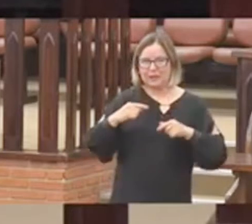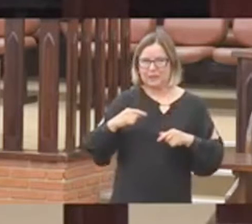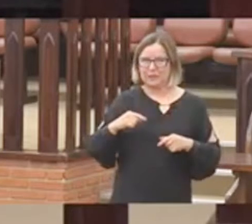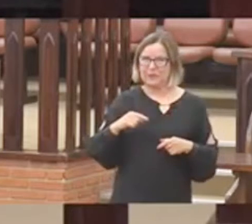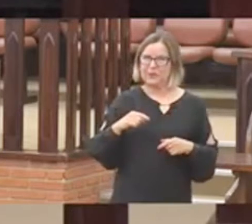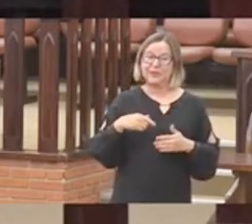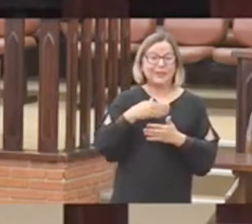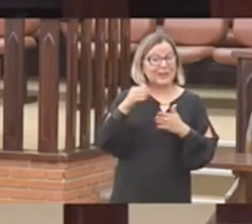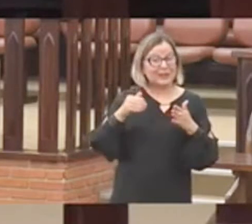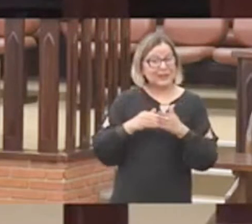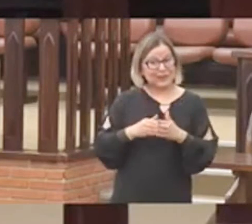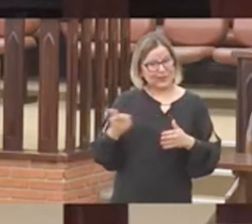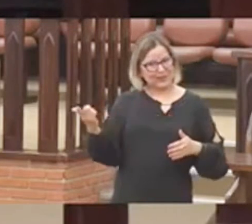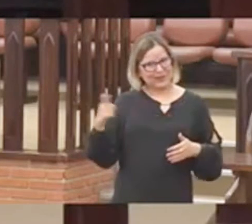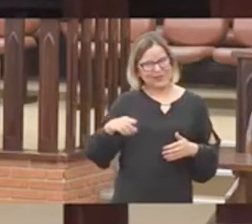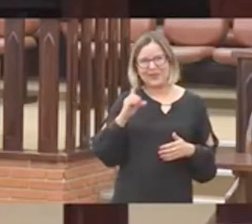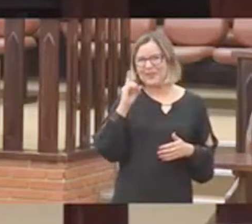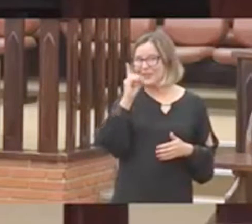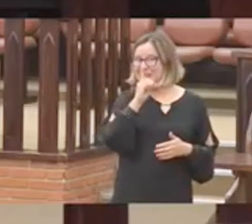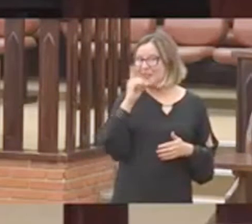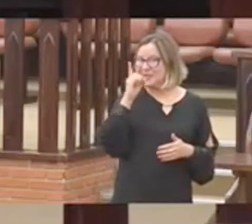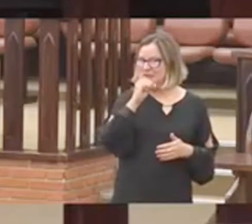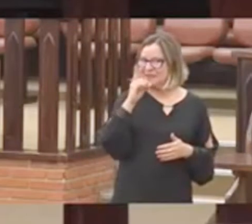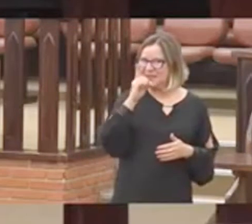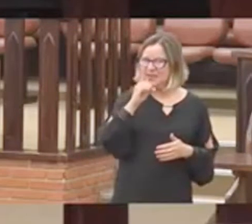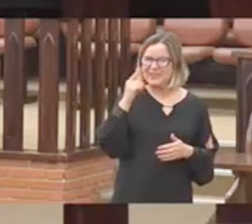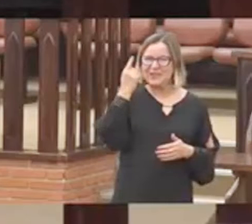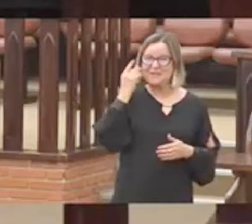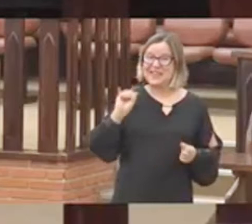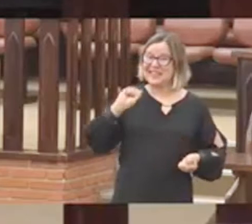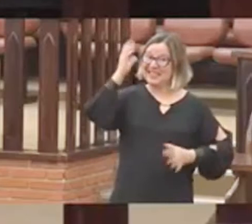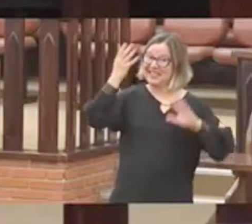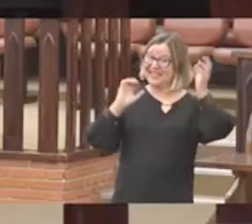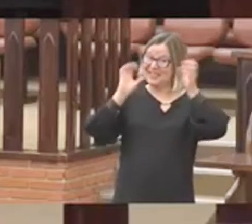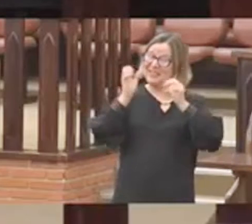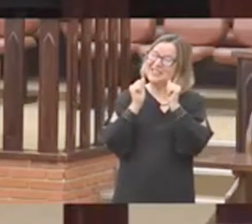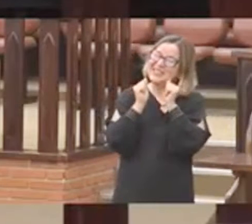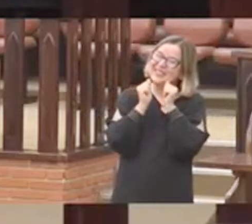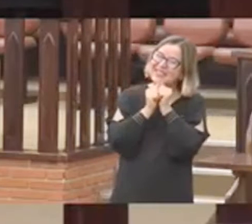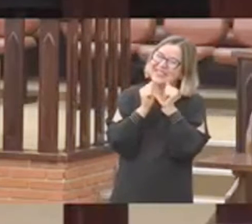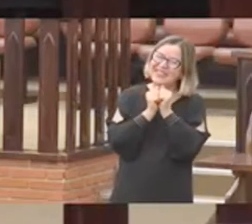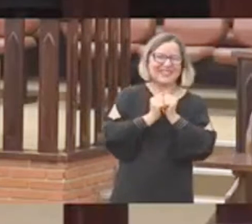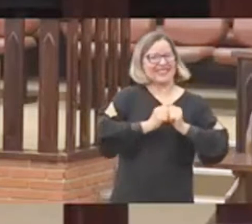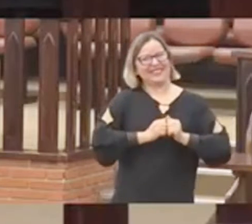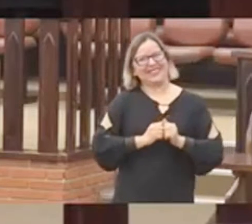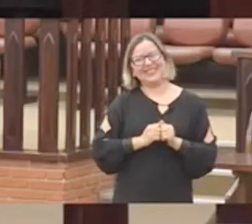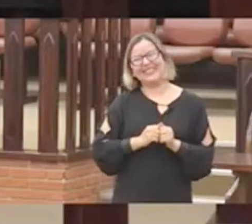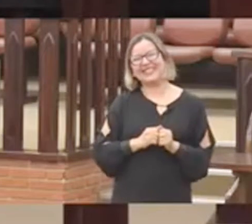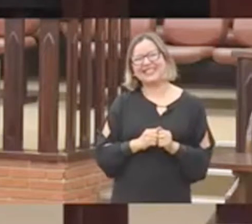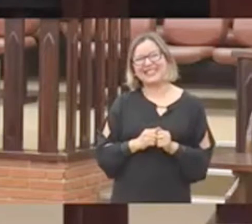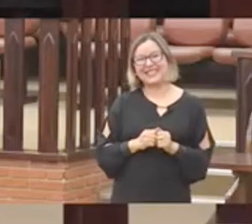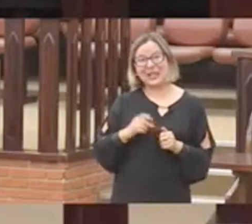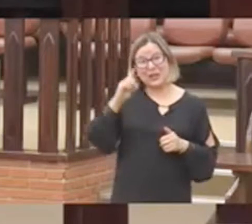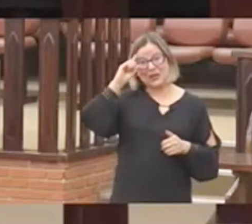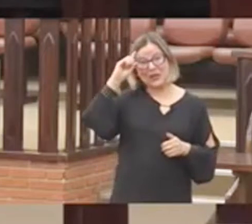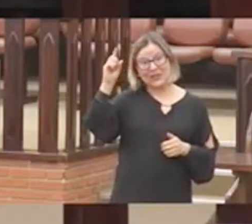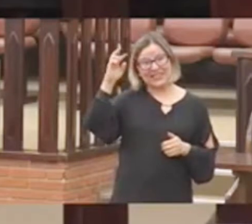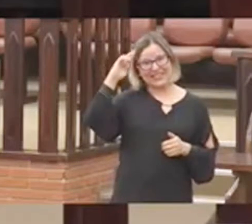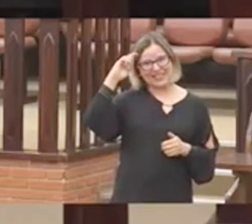volta aos domingos para celebrarmos juntos e reunidos o dia do